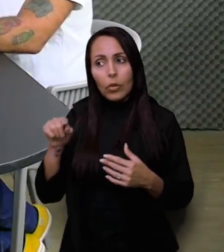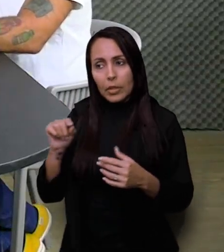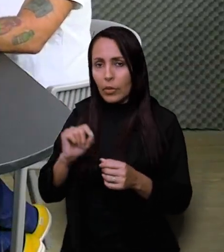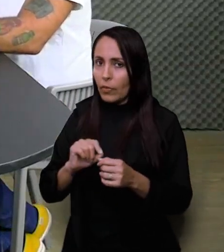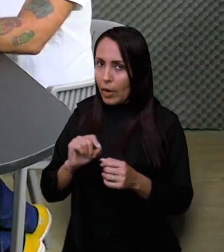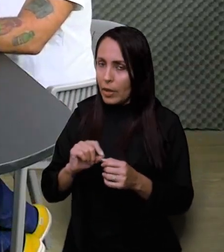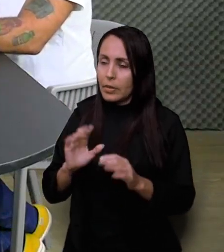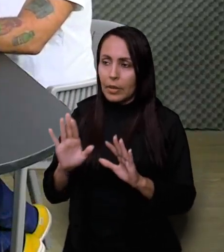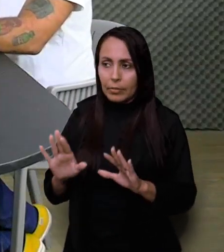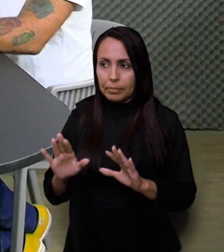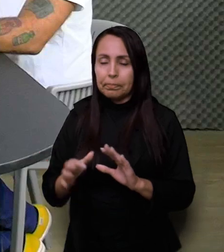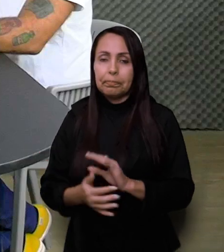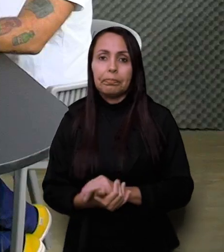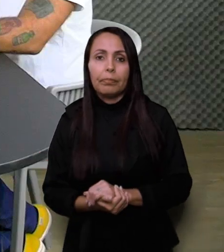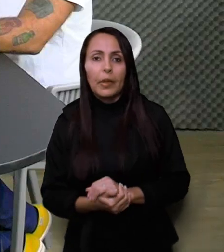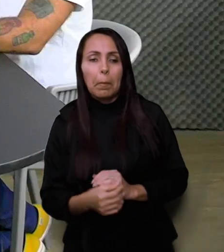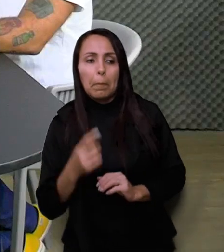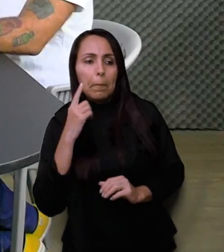isso.